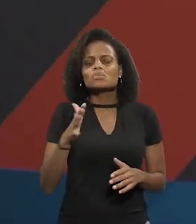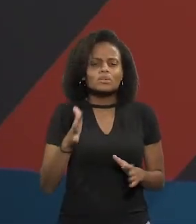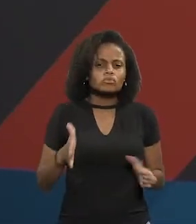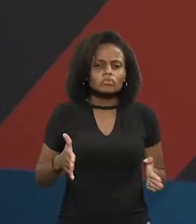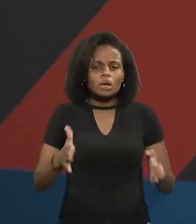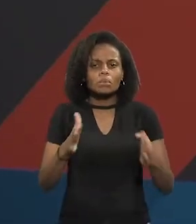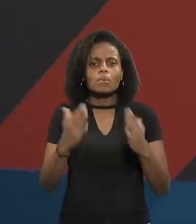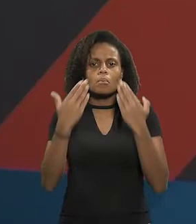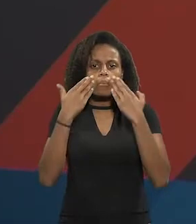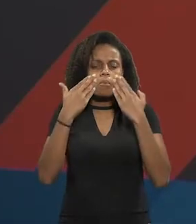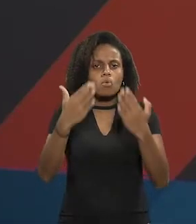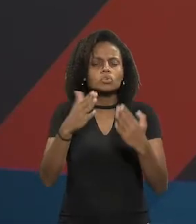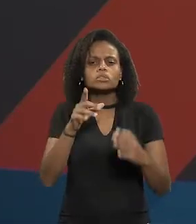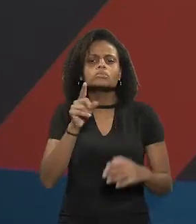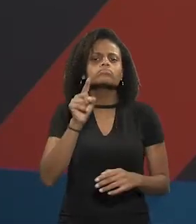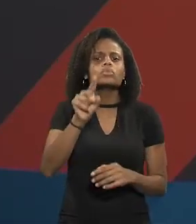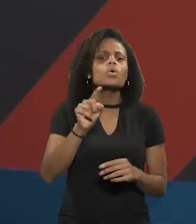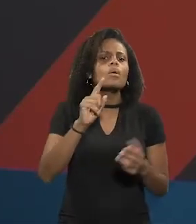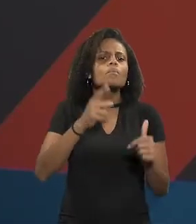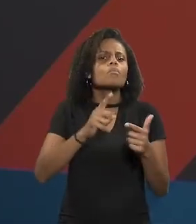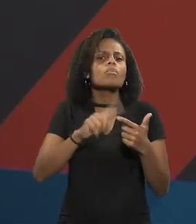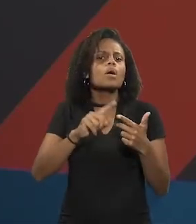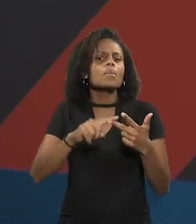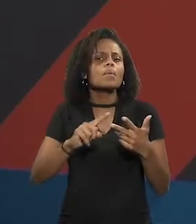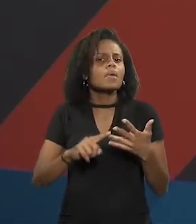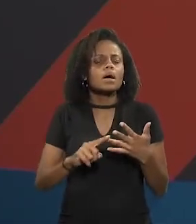norte apontando para quais são as